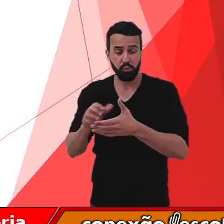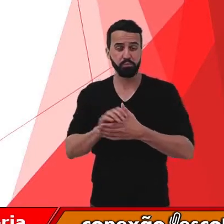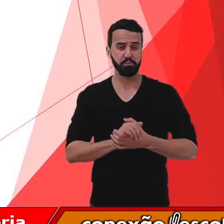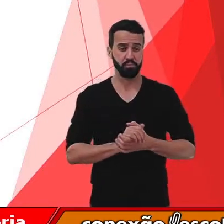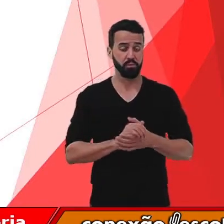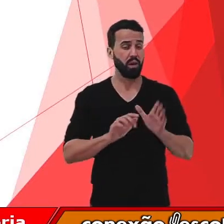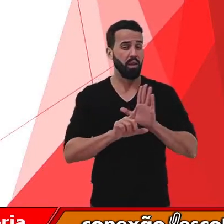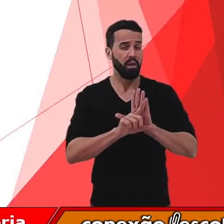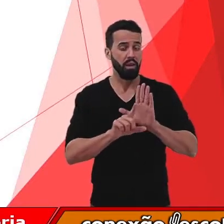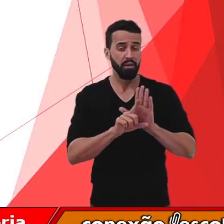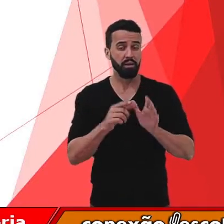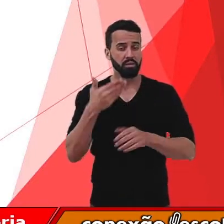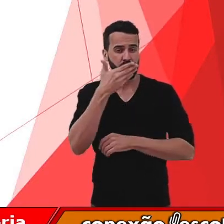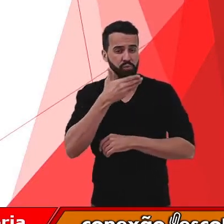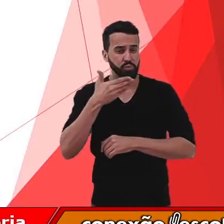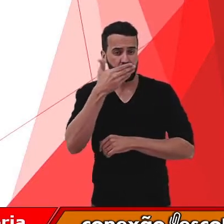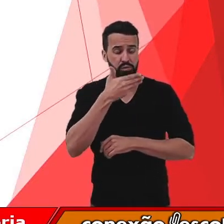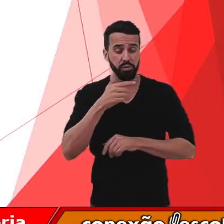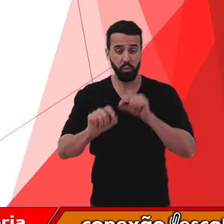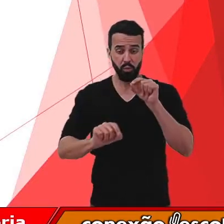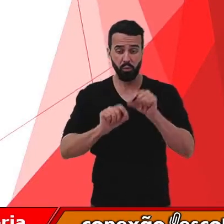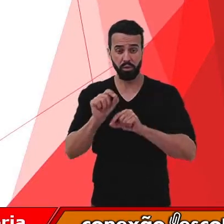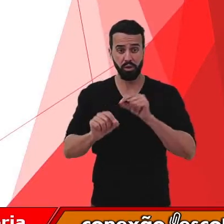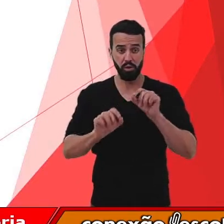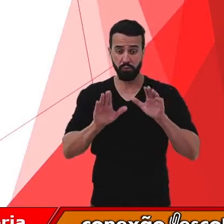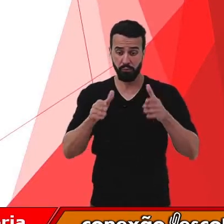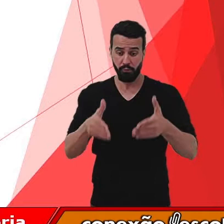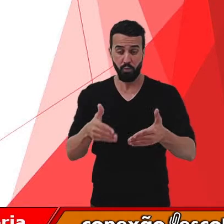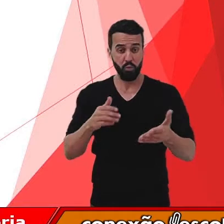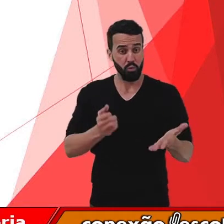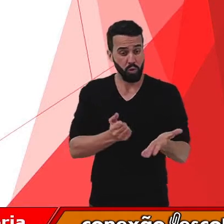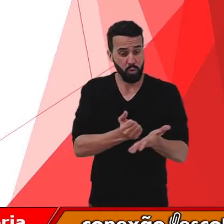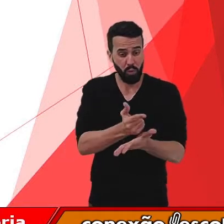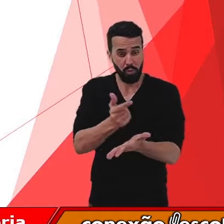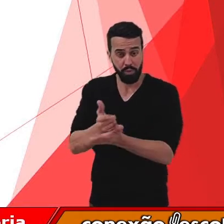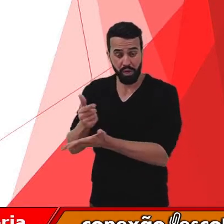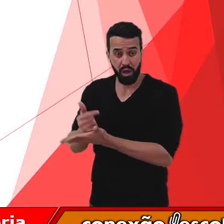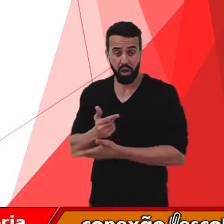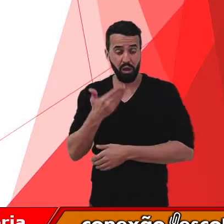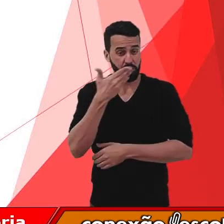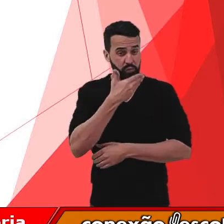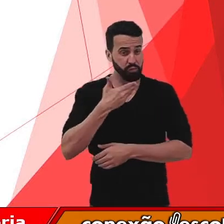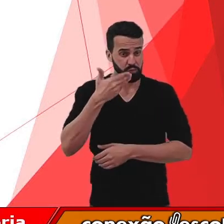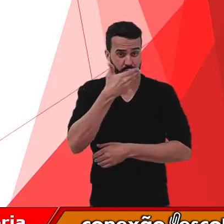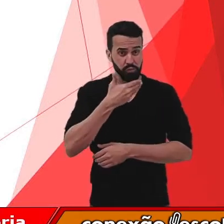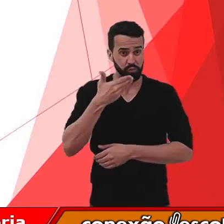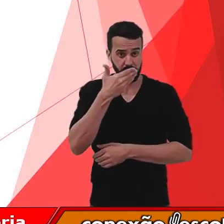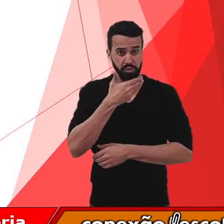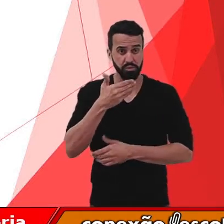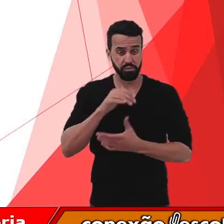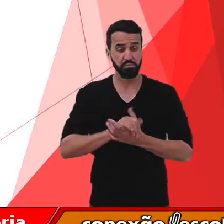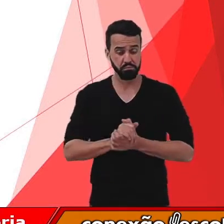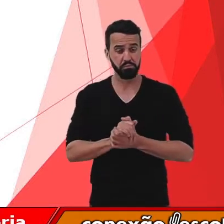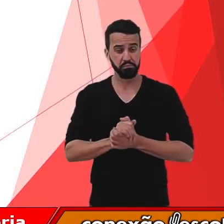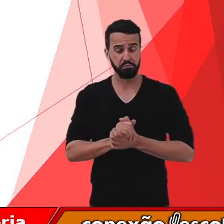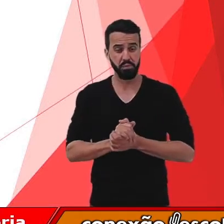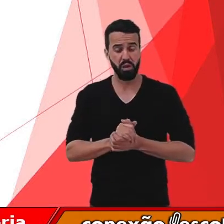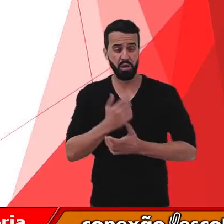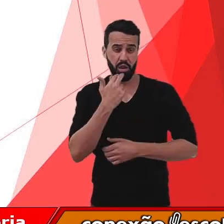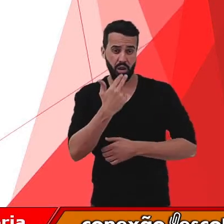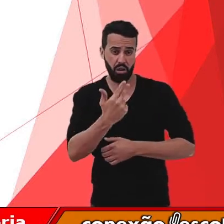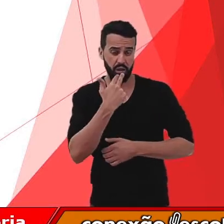açúcar, que priorizava a compra do açúcar das Antilhas, produzido nas Antilhas por